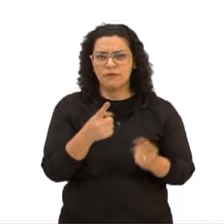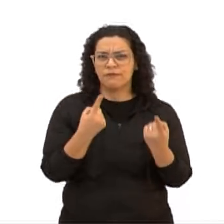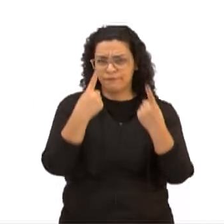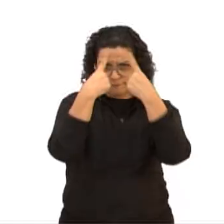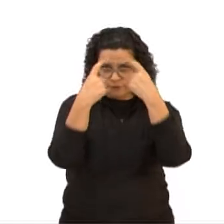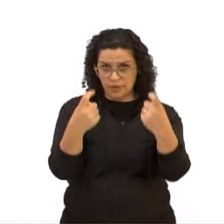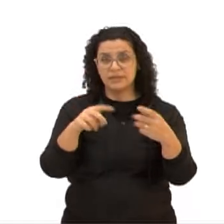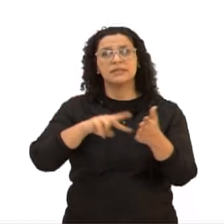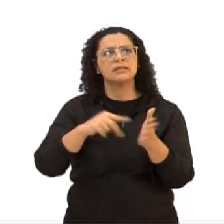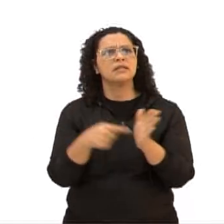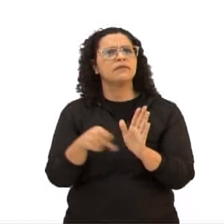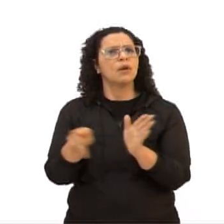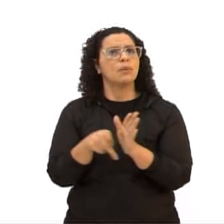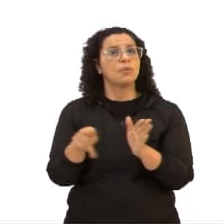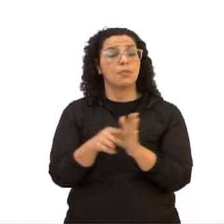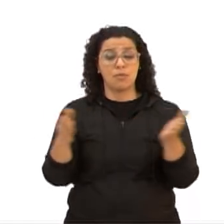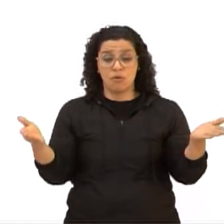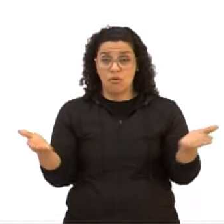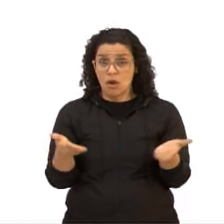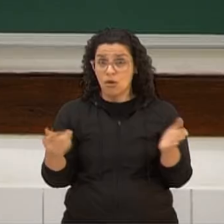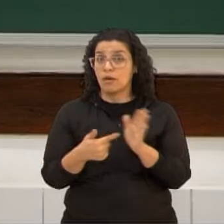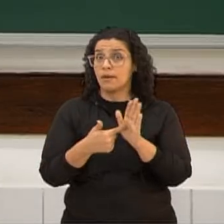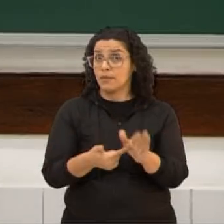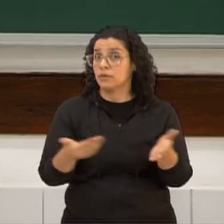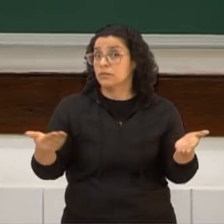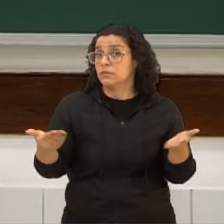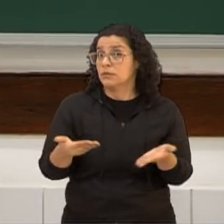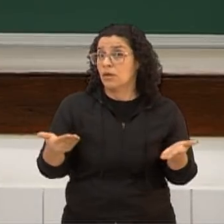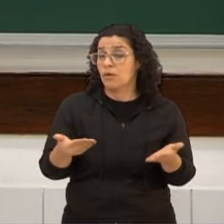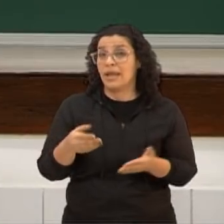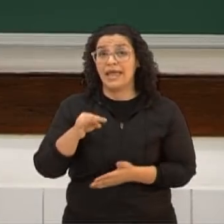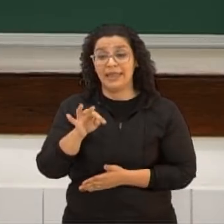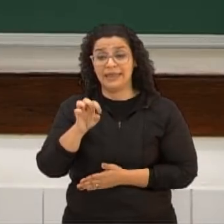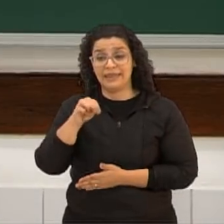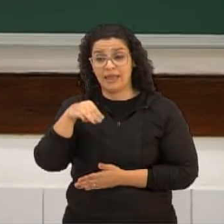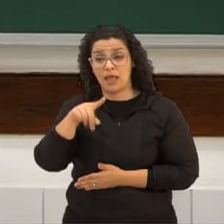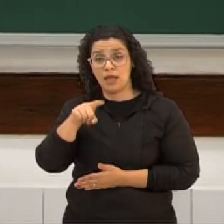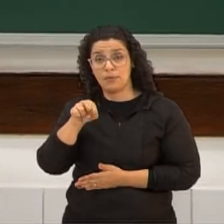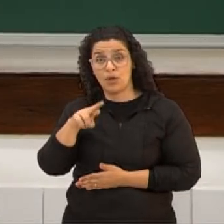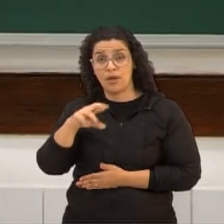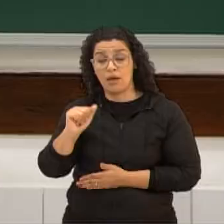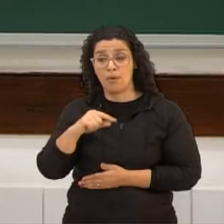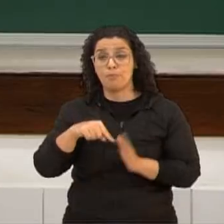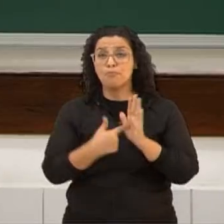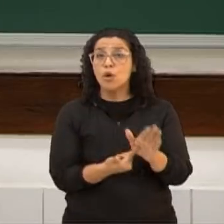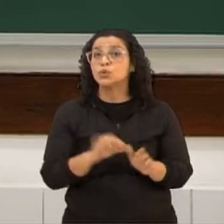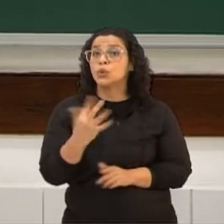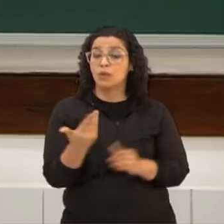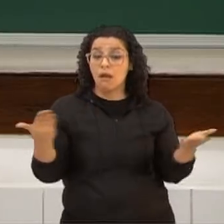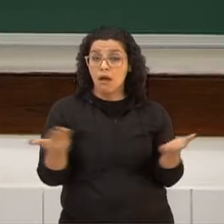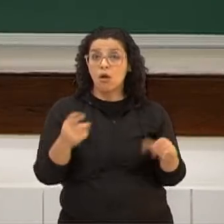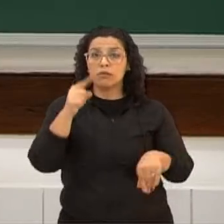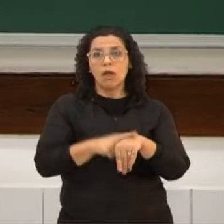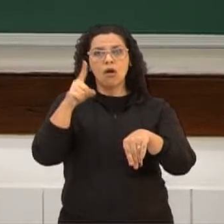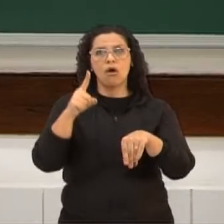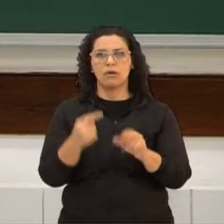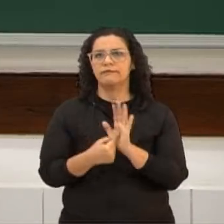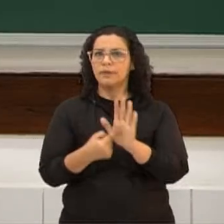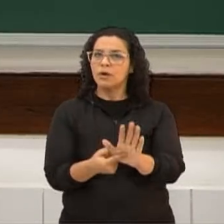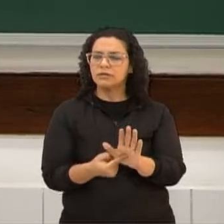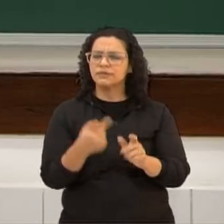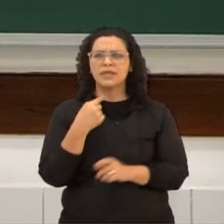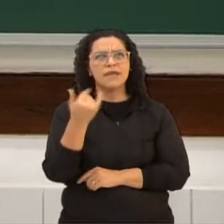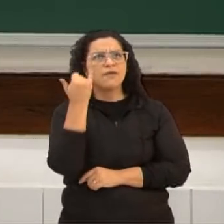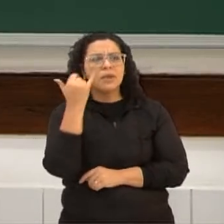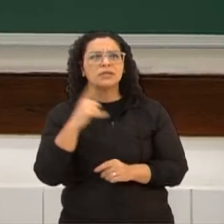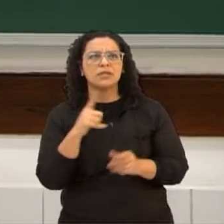charges representam situações da atualidade, já é diferente, agora ela é temporal, tá? Você vai perceber ela no momento. Então, se você está informado com um determinado